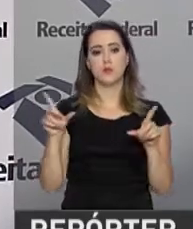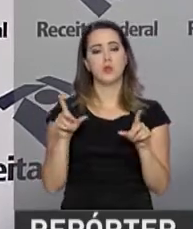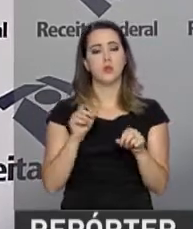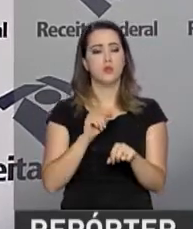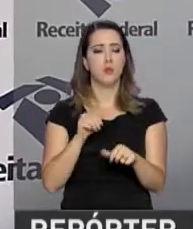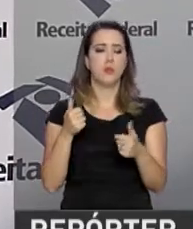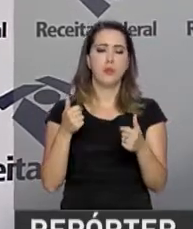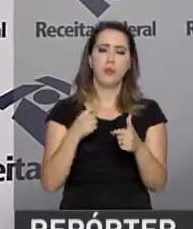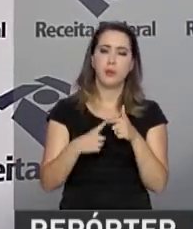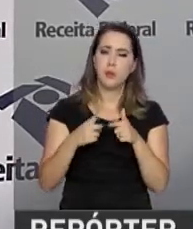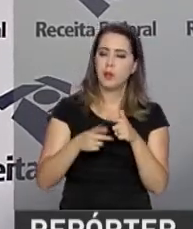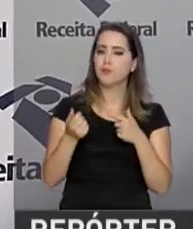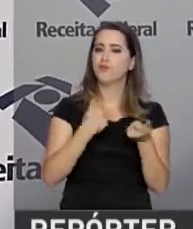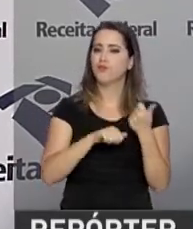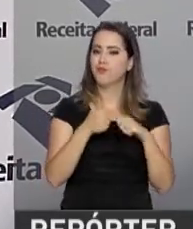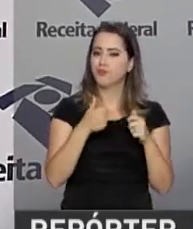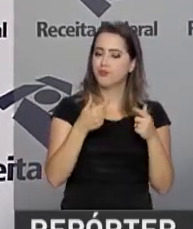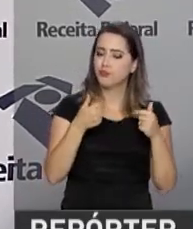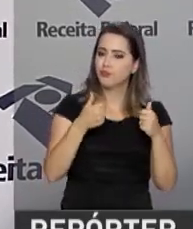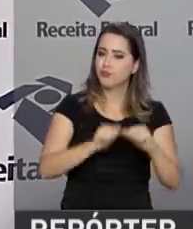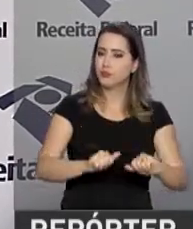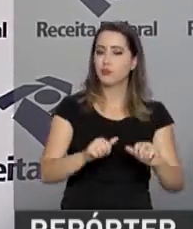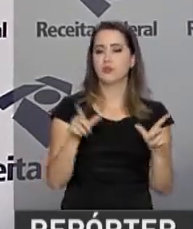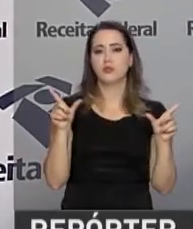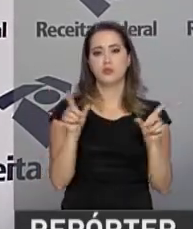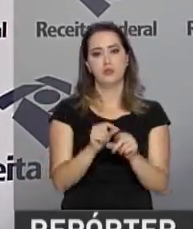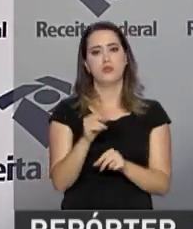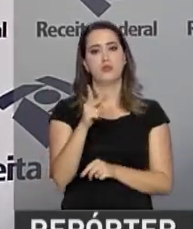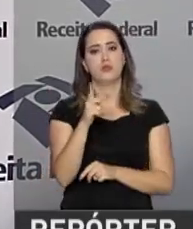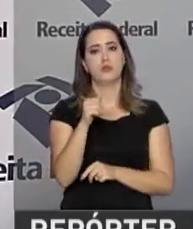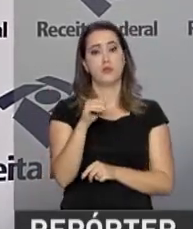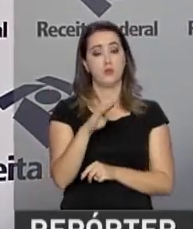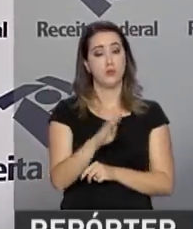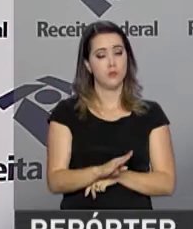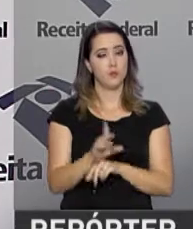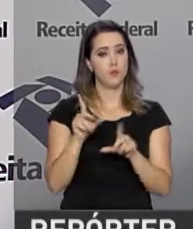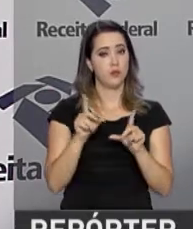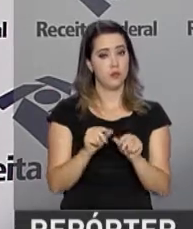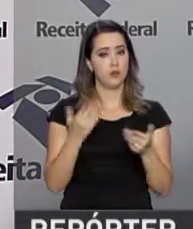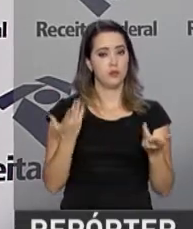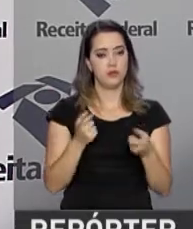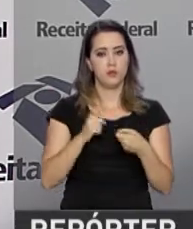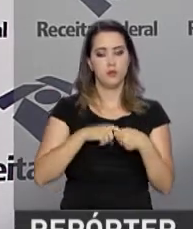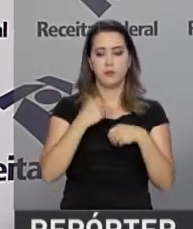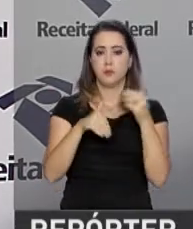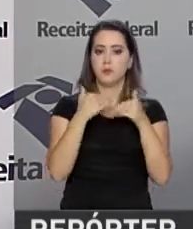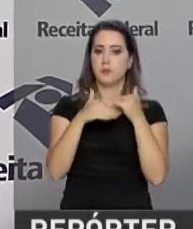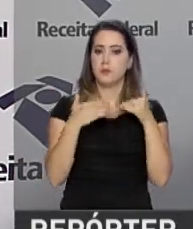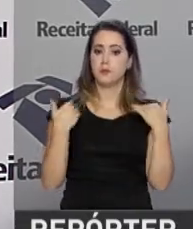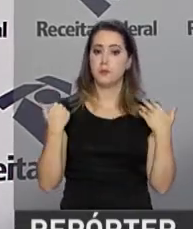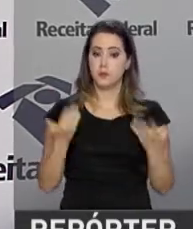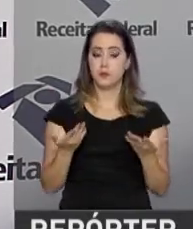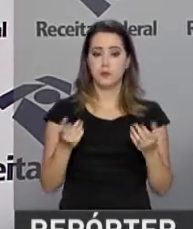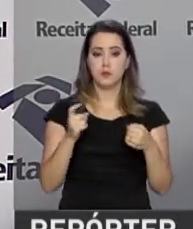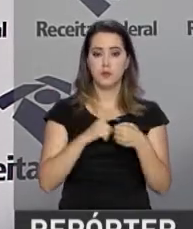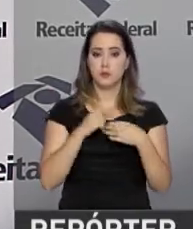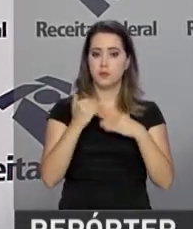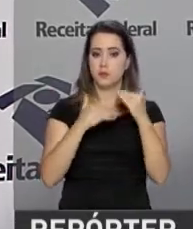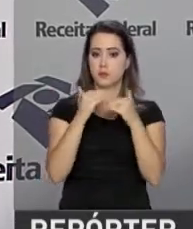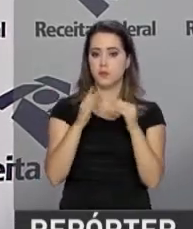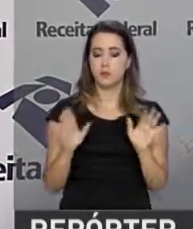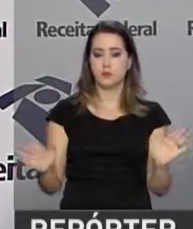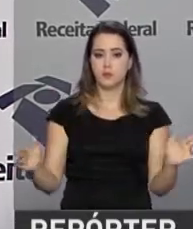recessivo nós tivemos uma diminuição do produto interno bruto momento que vivemos hoje é o momento de retomada e neste momento de retomada da arrecadação